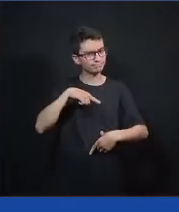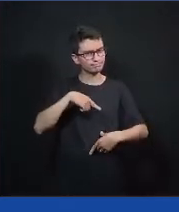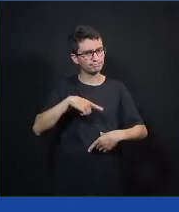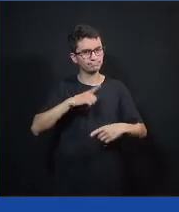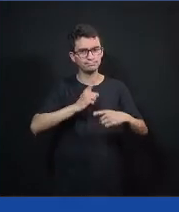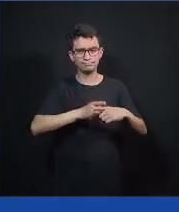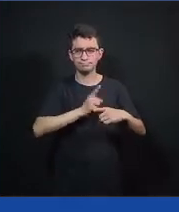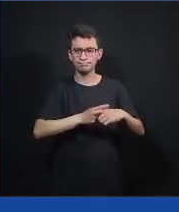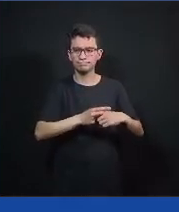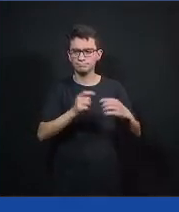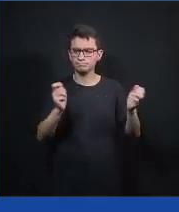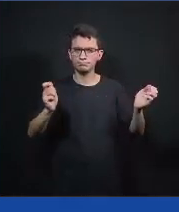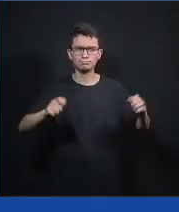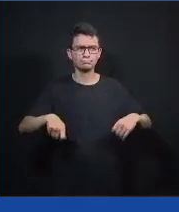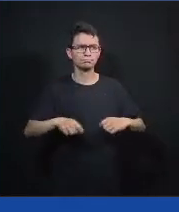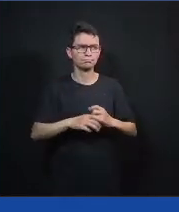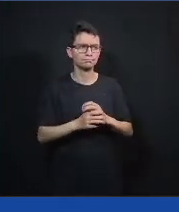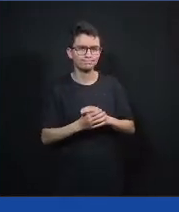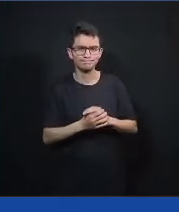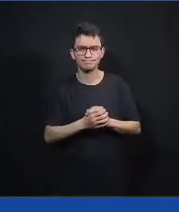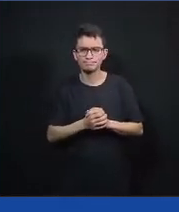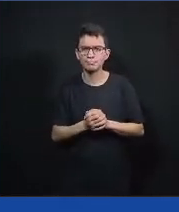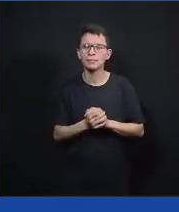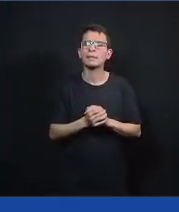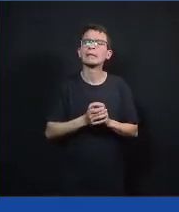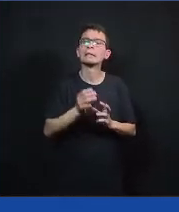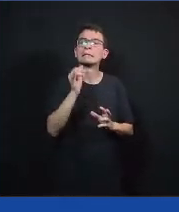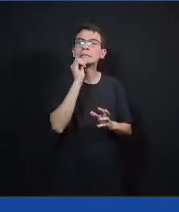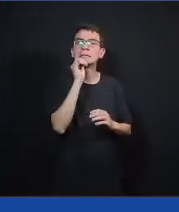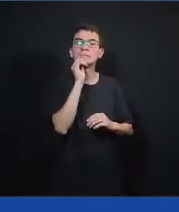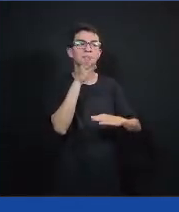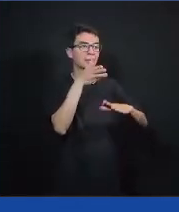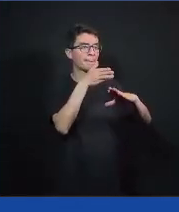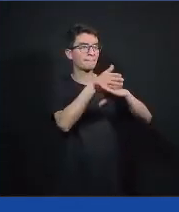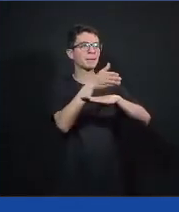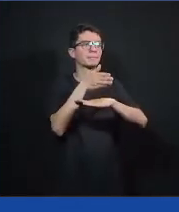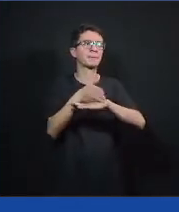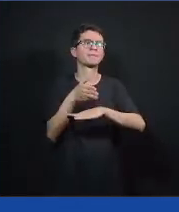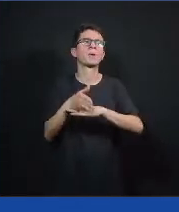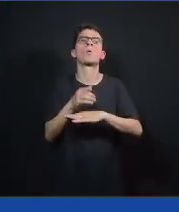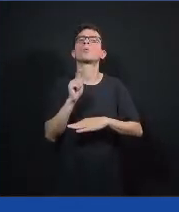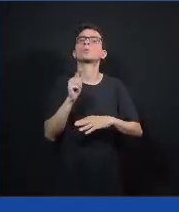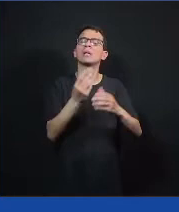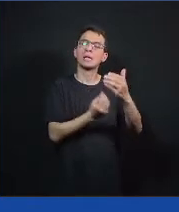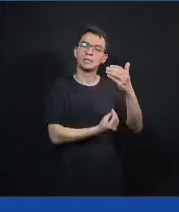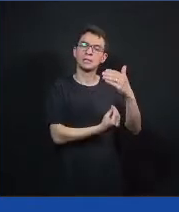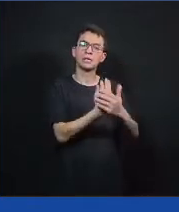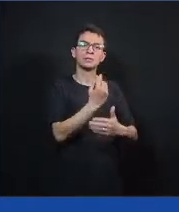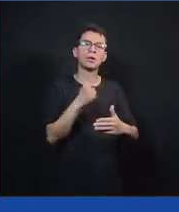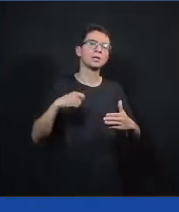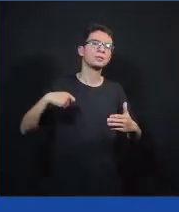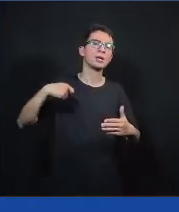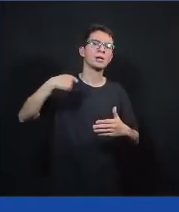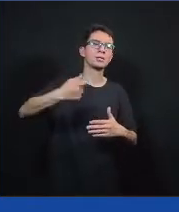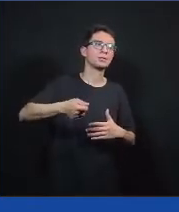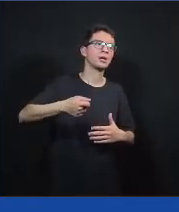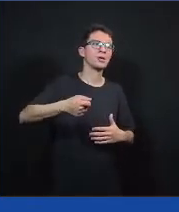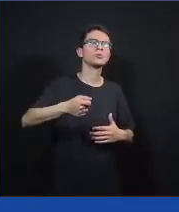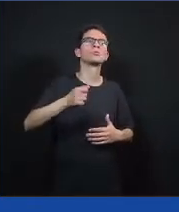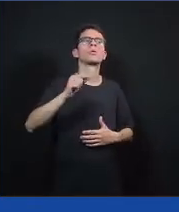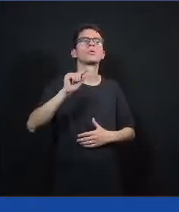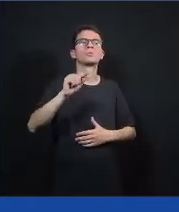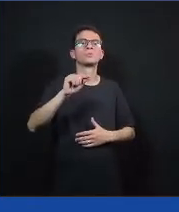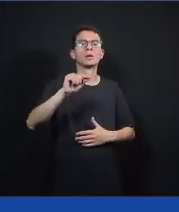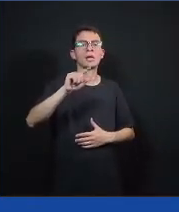pena. As decisões que são participativas tendem a não gerar aquilo que a gente chama de lei que não pega. Lei